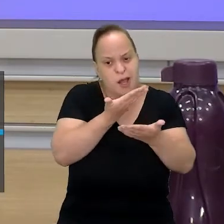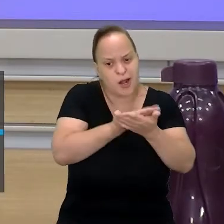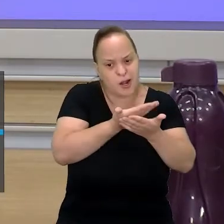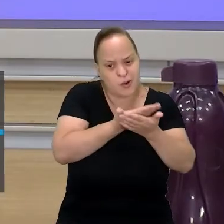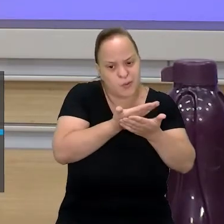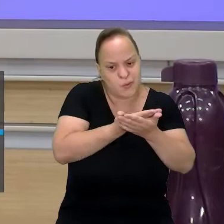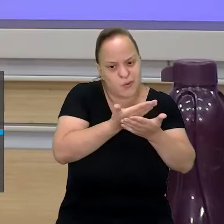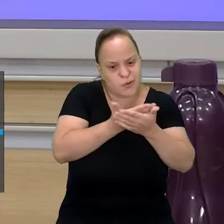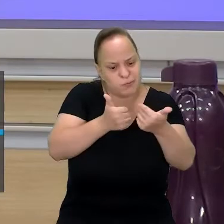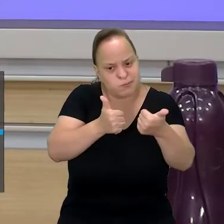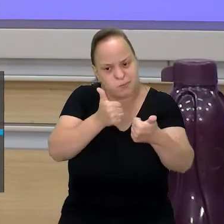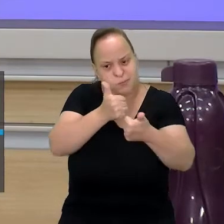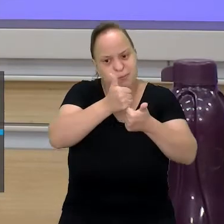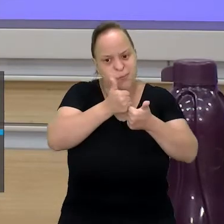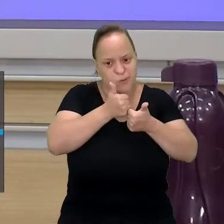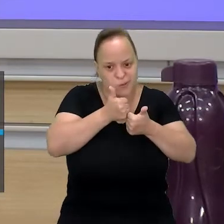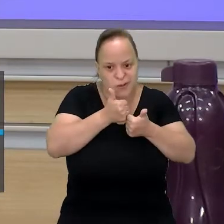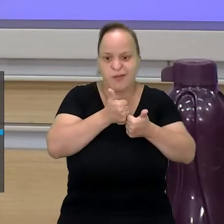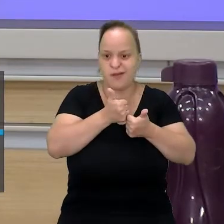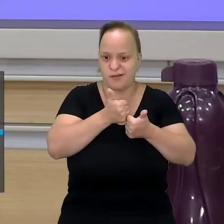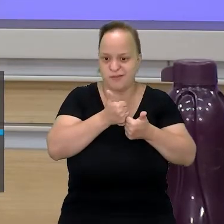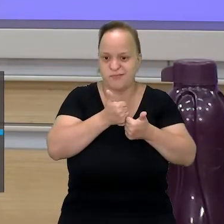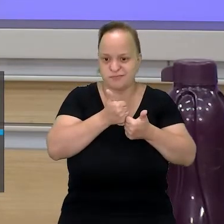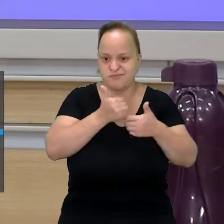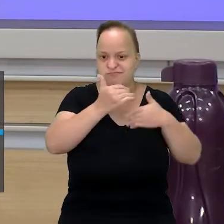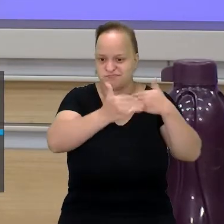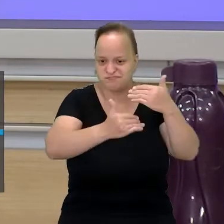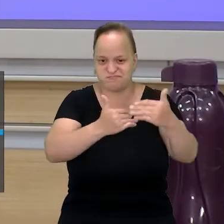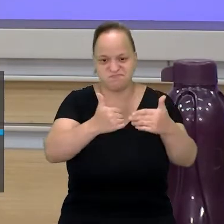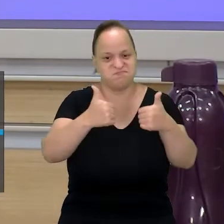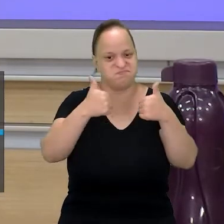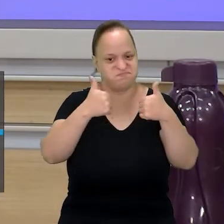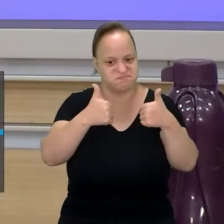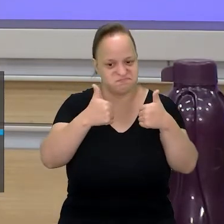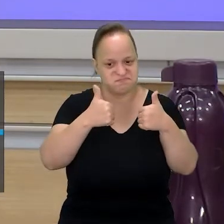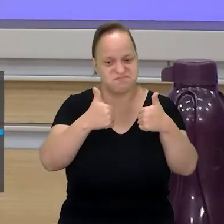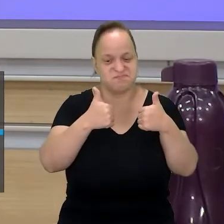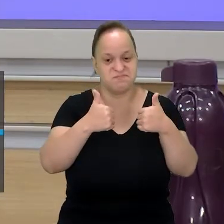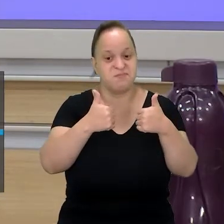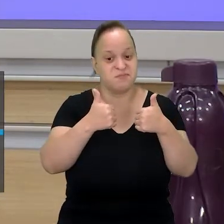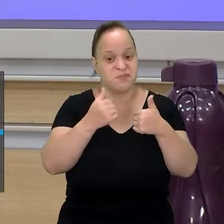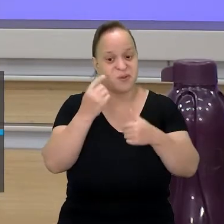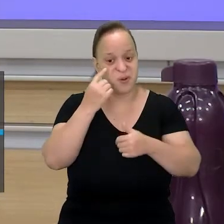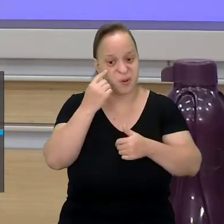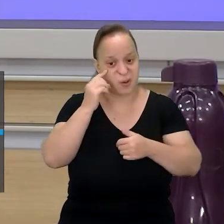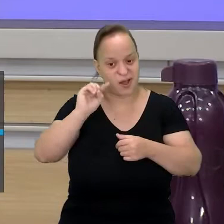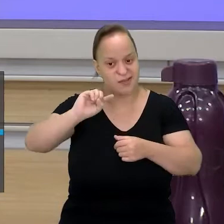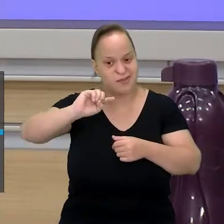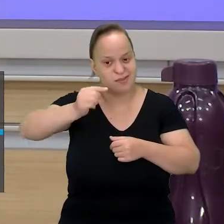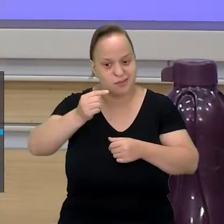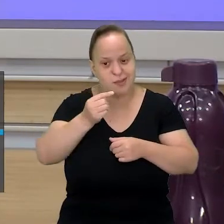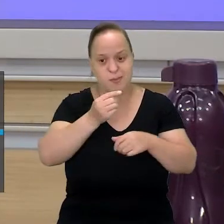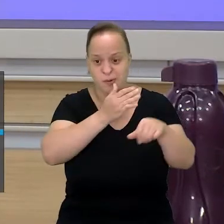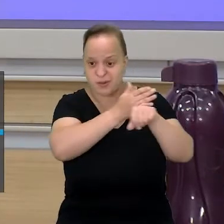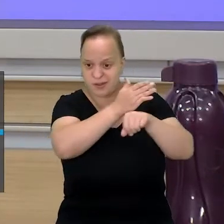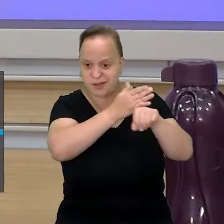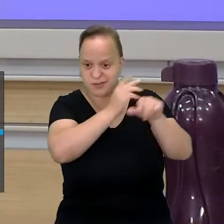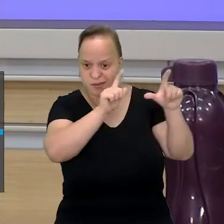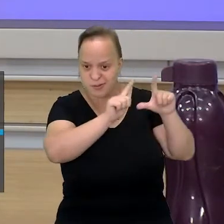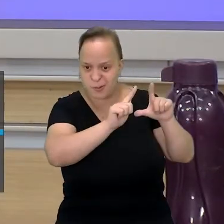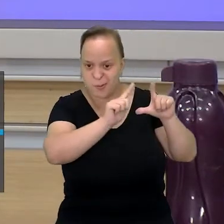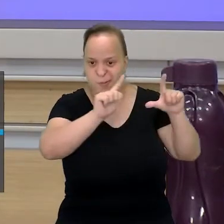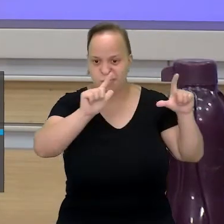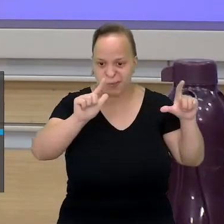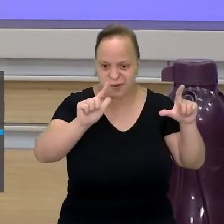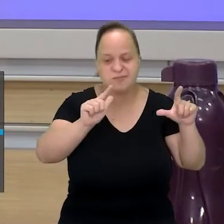para dar apoio e suporte aí para esse processo, tá certo? Então, se liga aí, depois dá uma olhadinha lá pra gente.